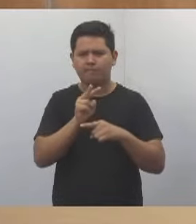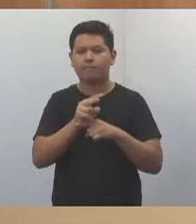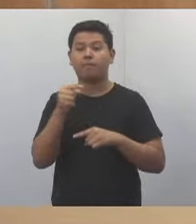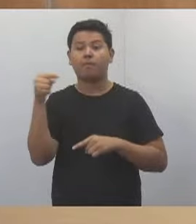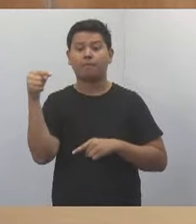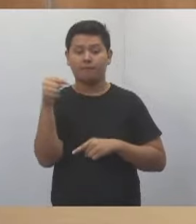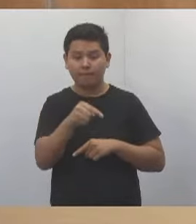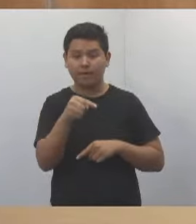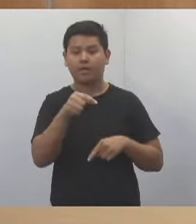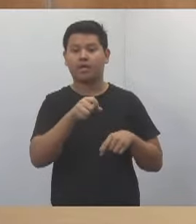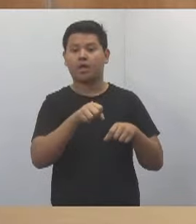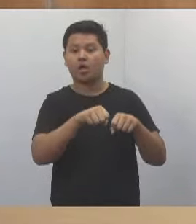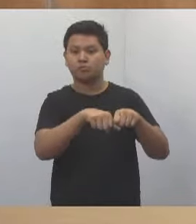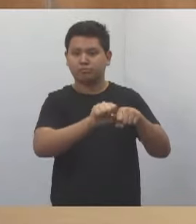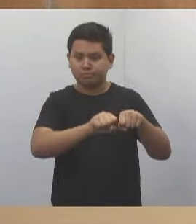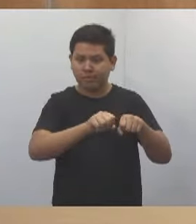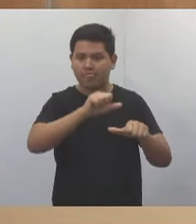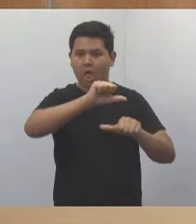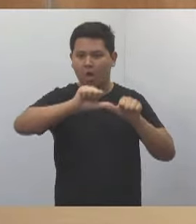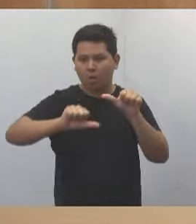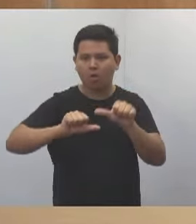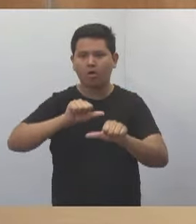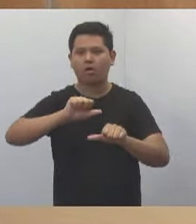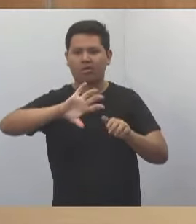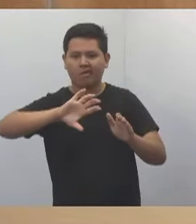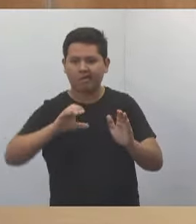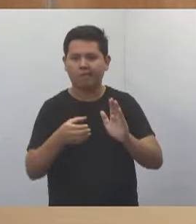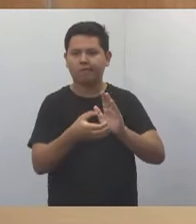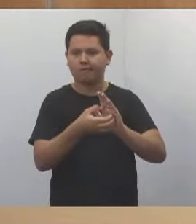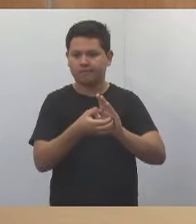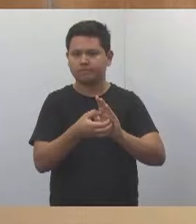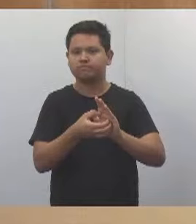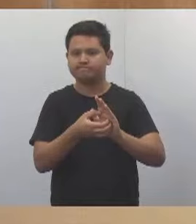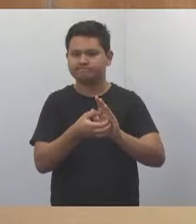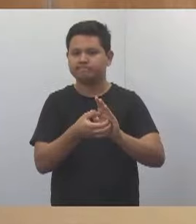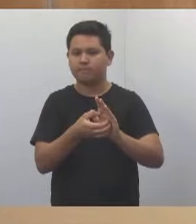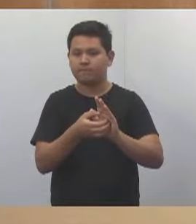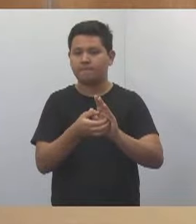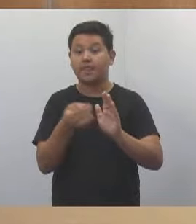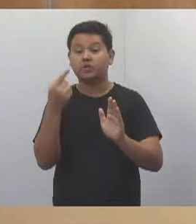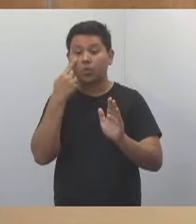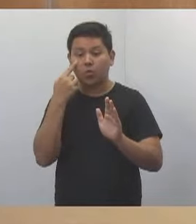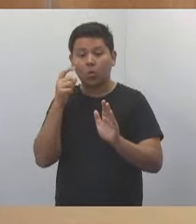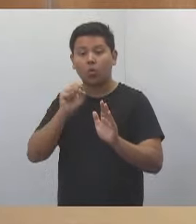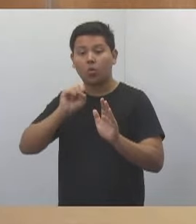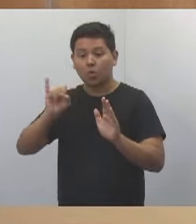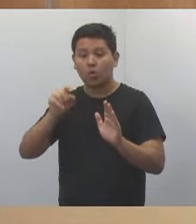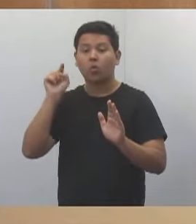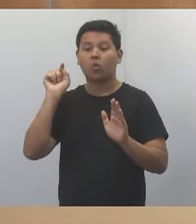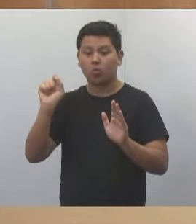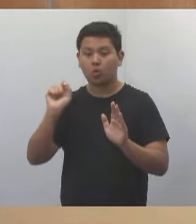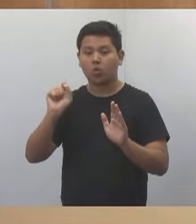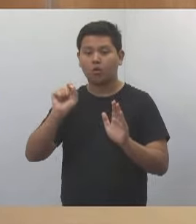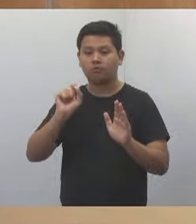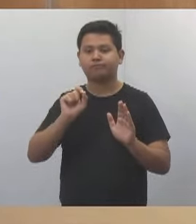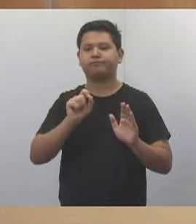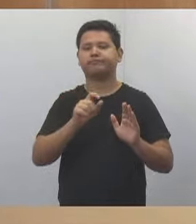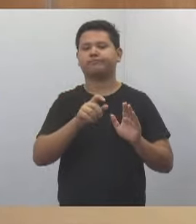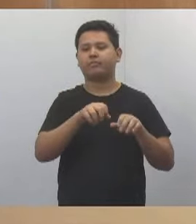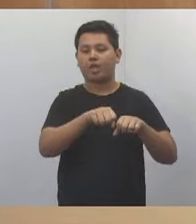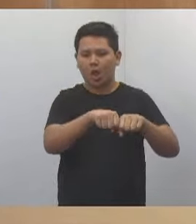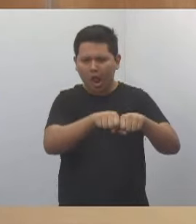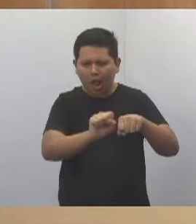esse tipo de modificação na motocicleta. Se for verificado que a motocicleta